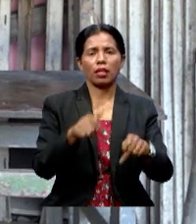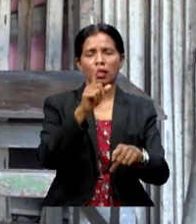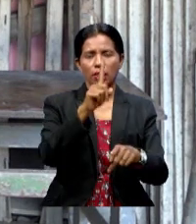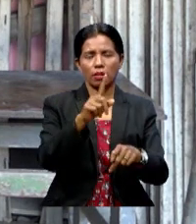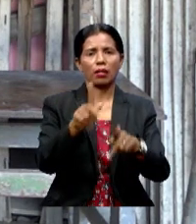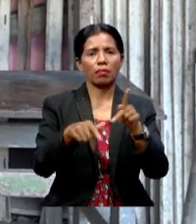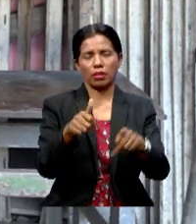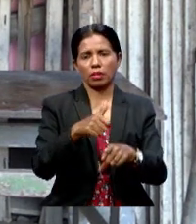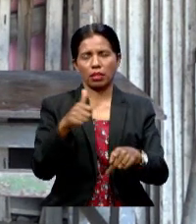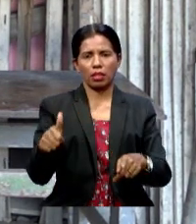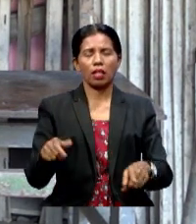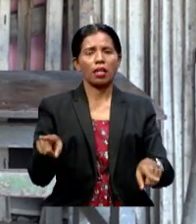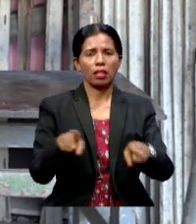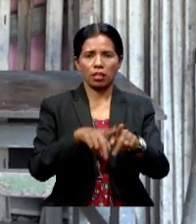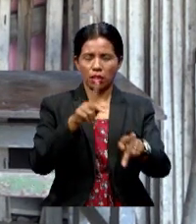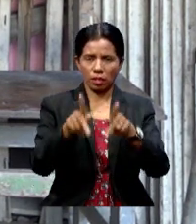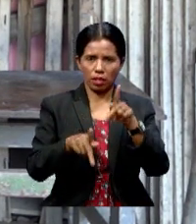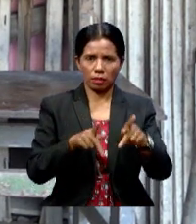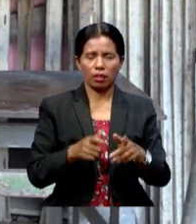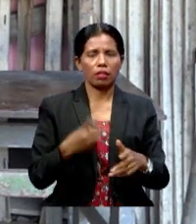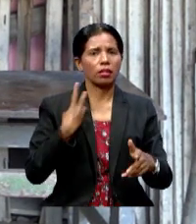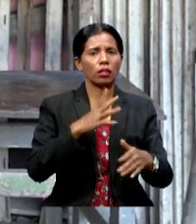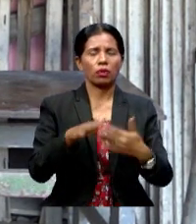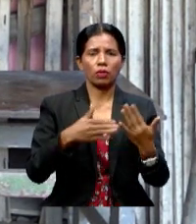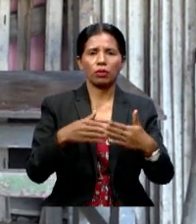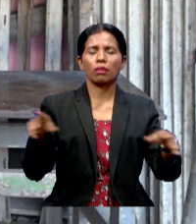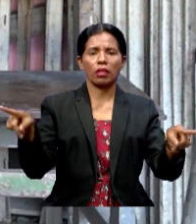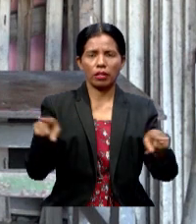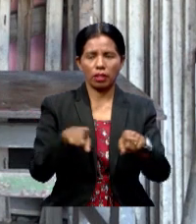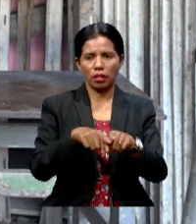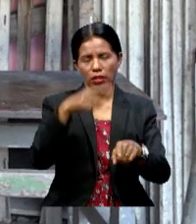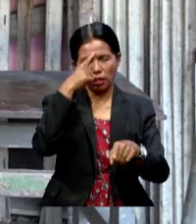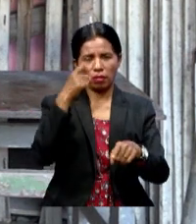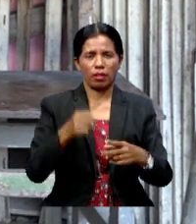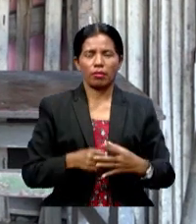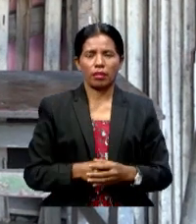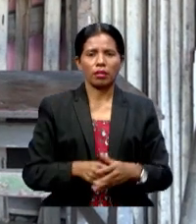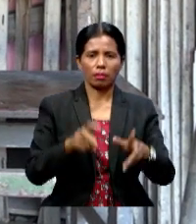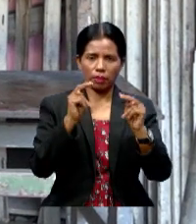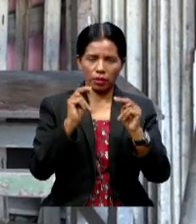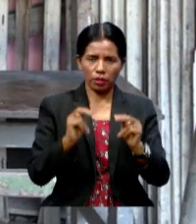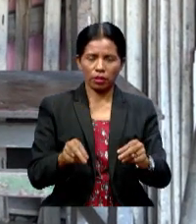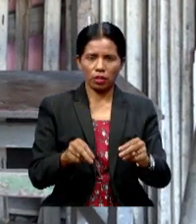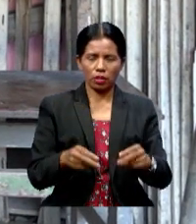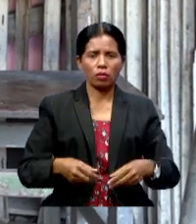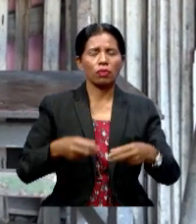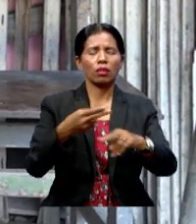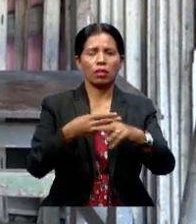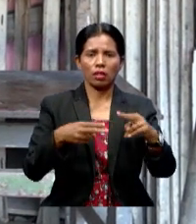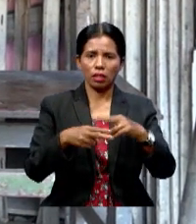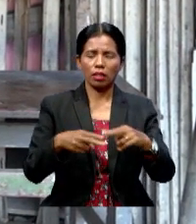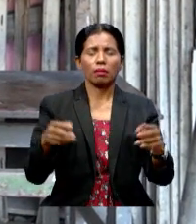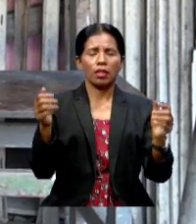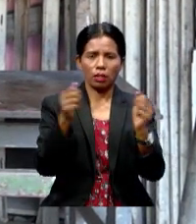seluk. Udar ema, ita hotu anessan. Tambane, precisa lolo lima bamalu.